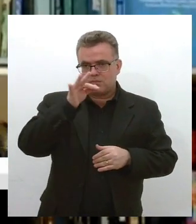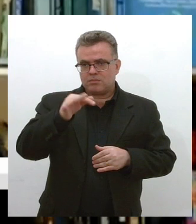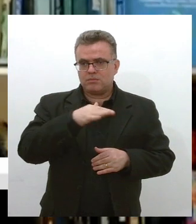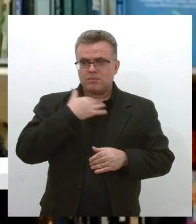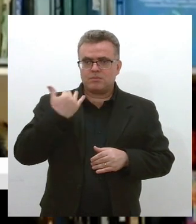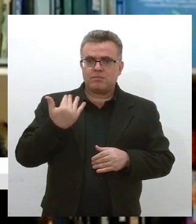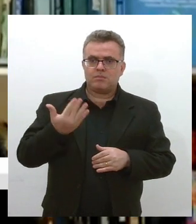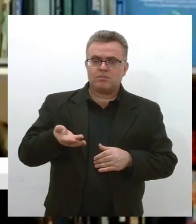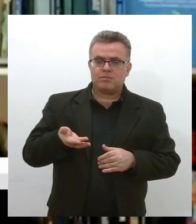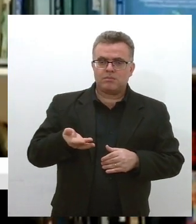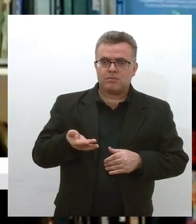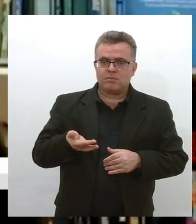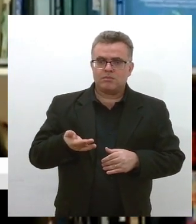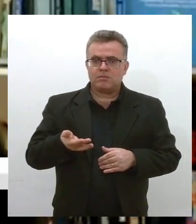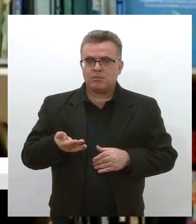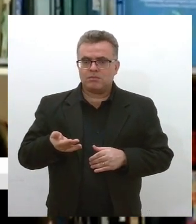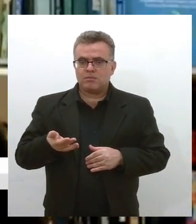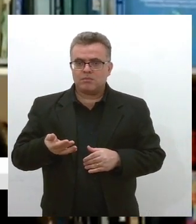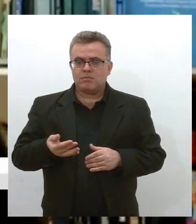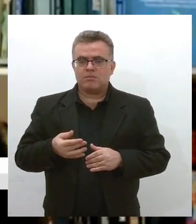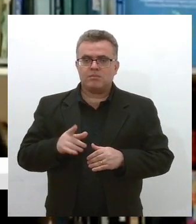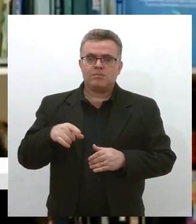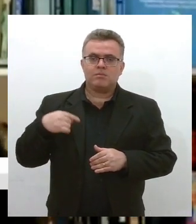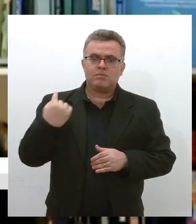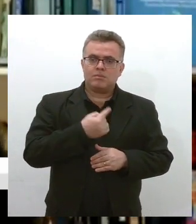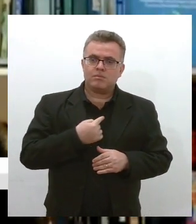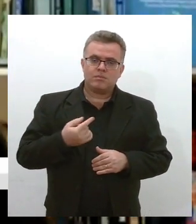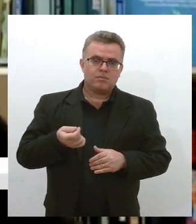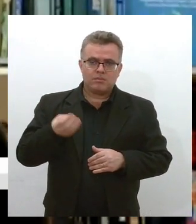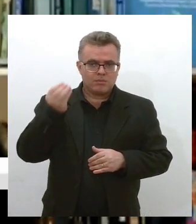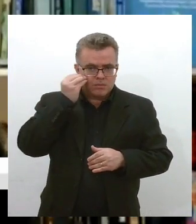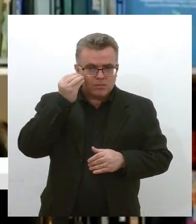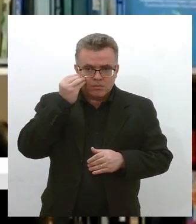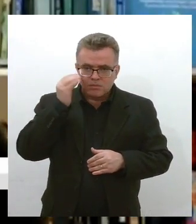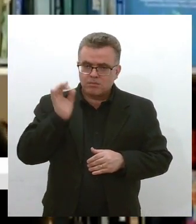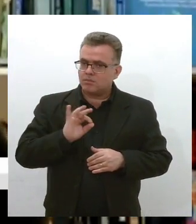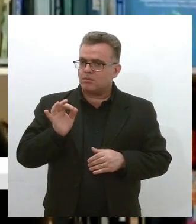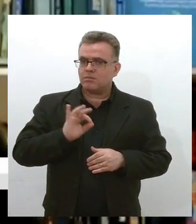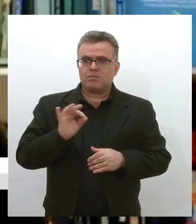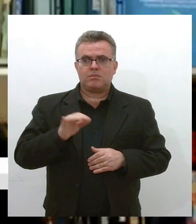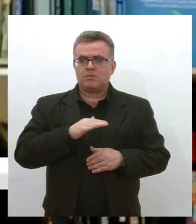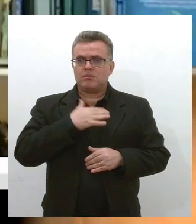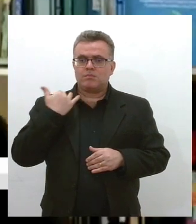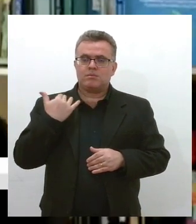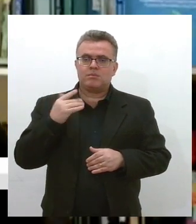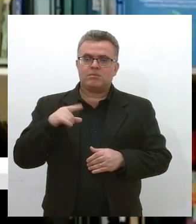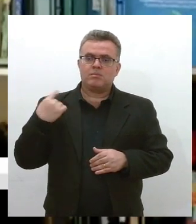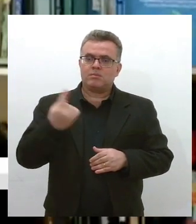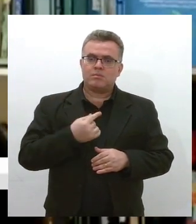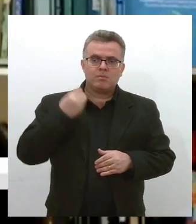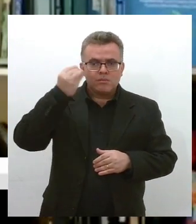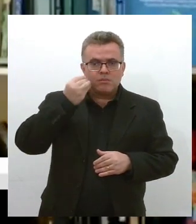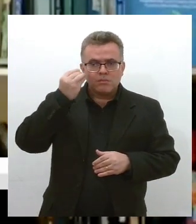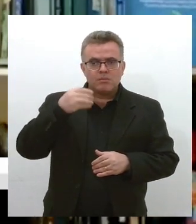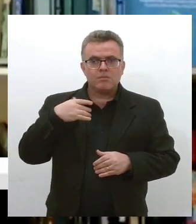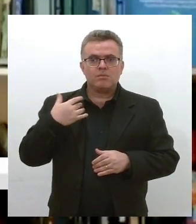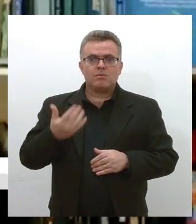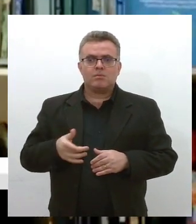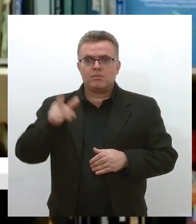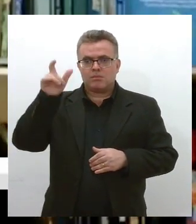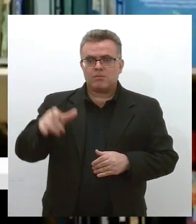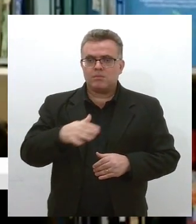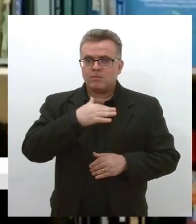Porque nós nunca tivemos a experiência da morte. A nossa única experiência do morrer é através do morrer do outro.